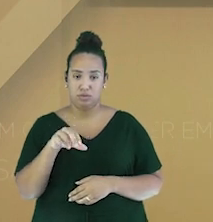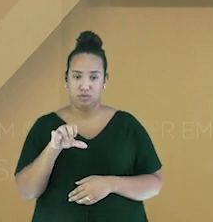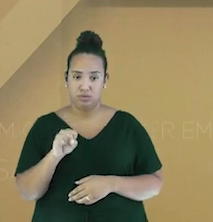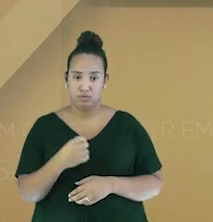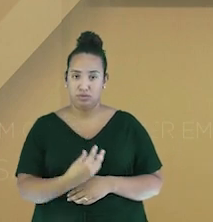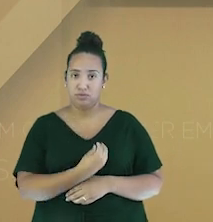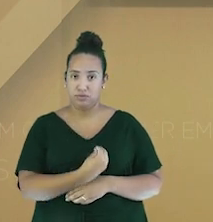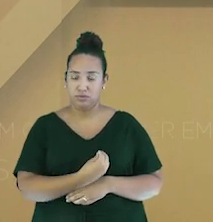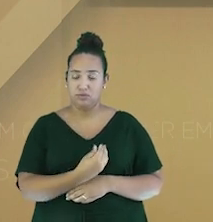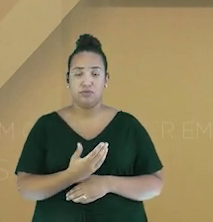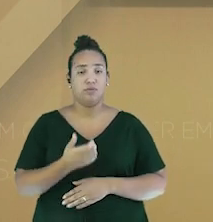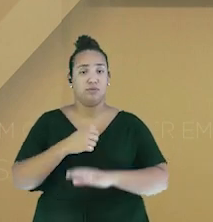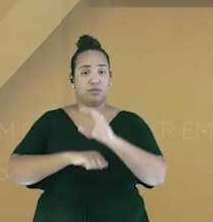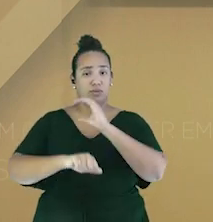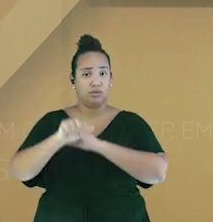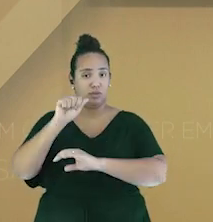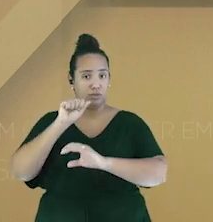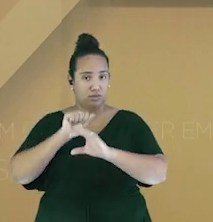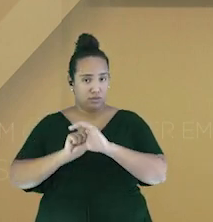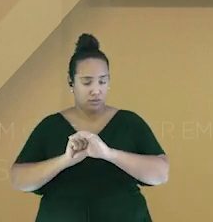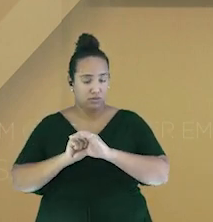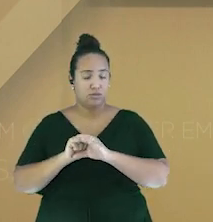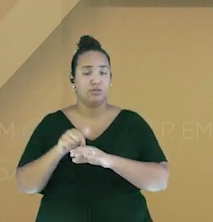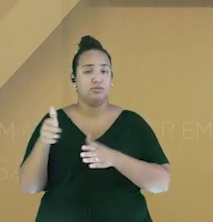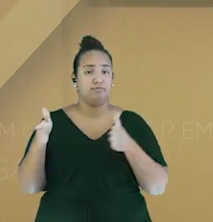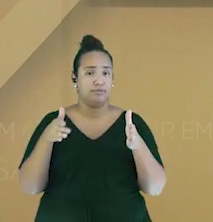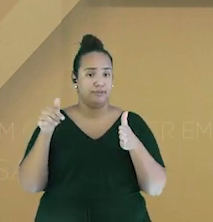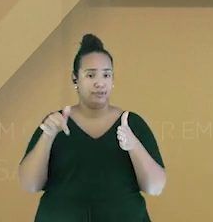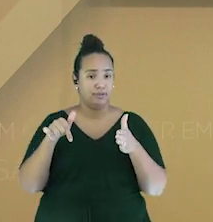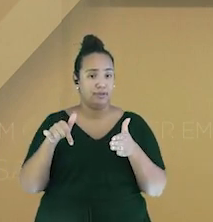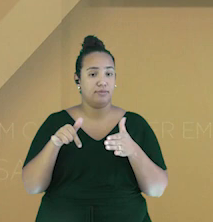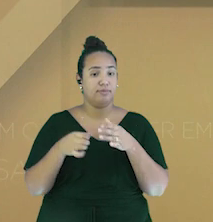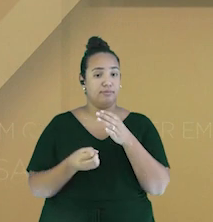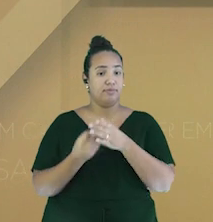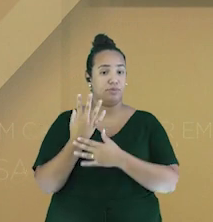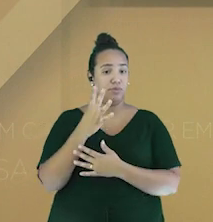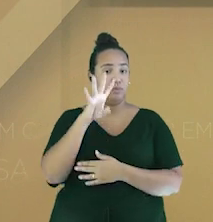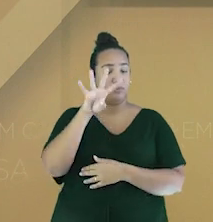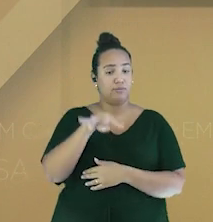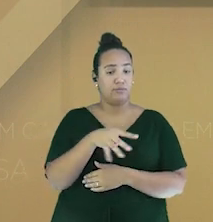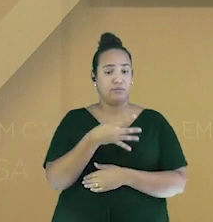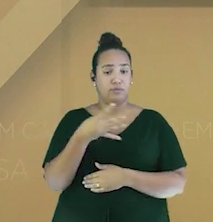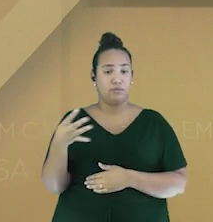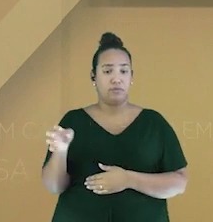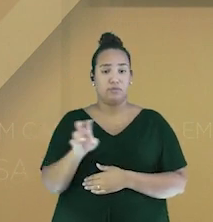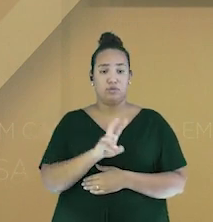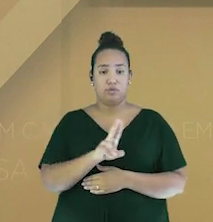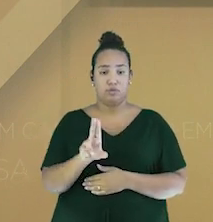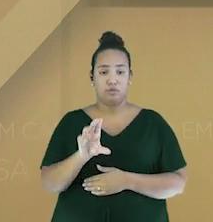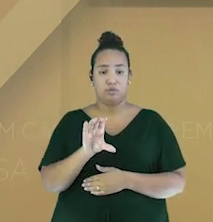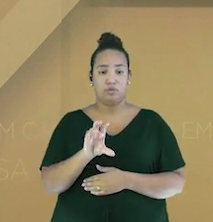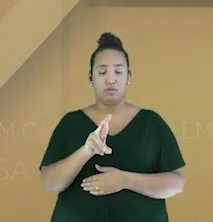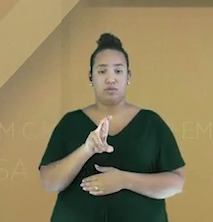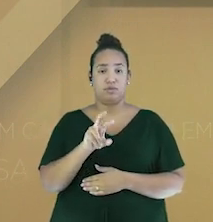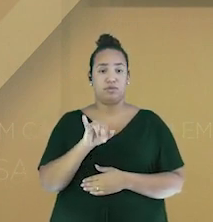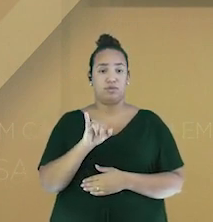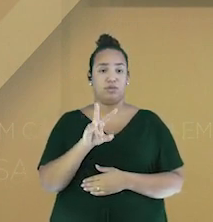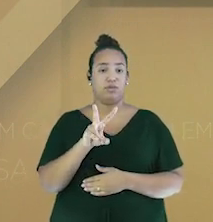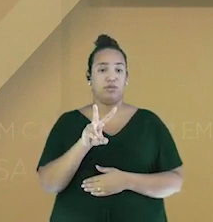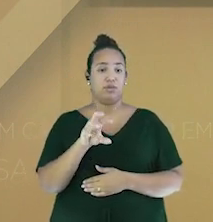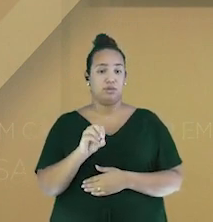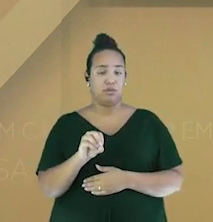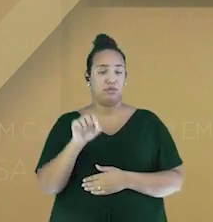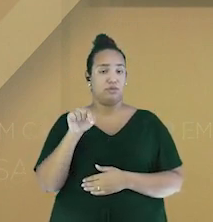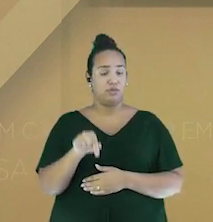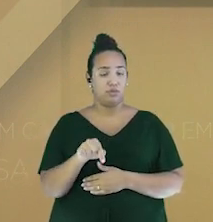até 194 a.C., desenvolveu uma tabela chamada de crivo de Eratóstenes. O crivo é